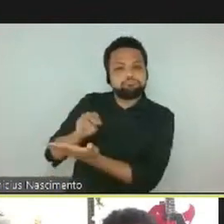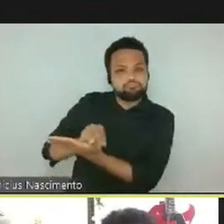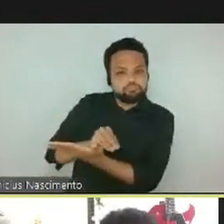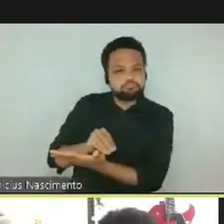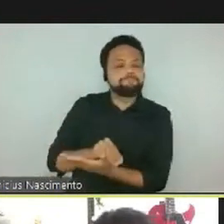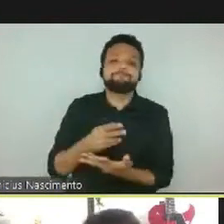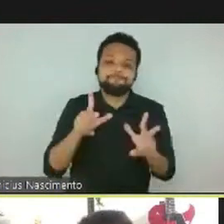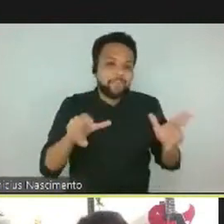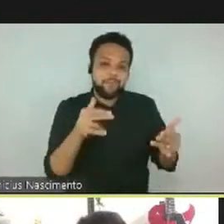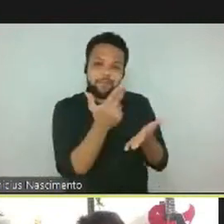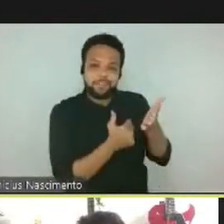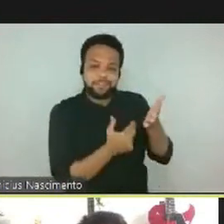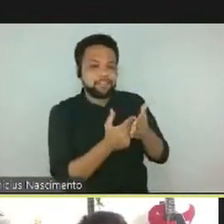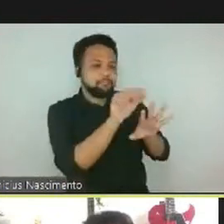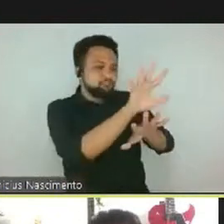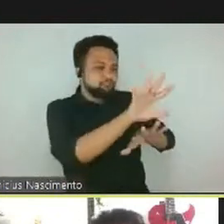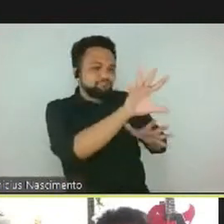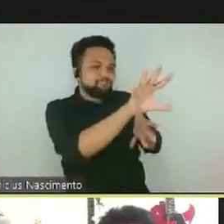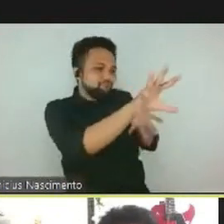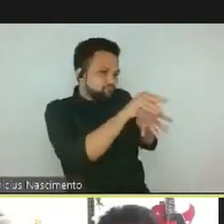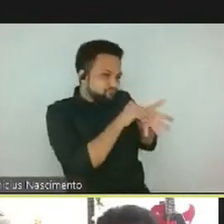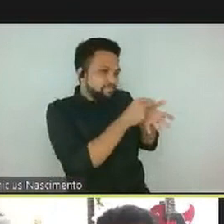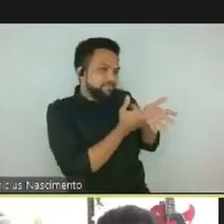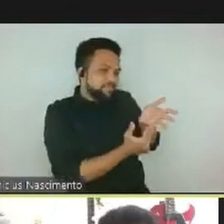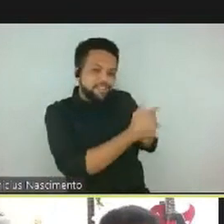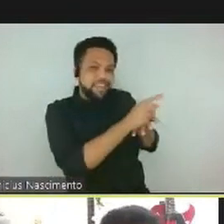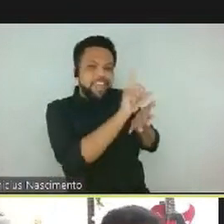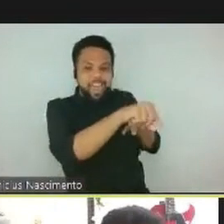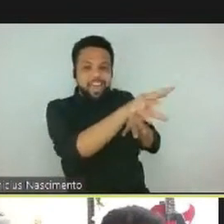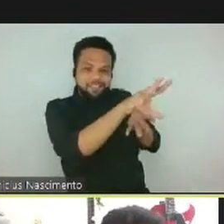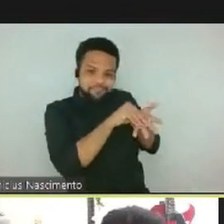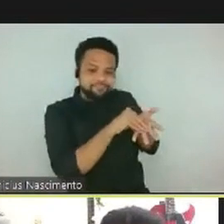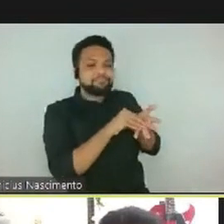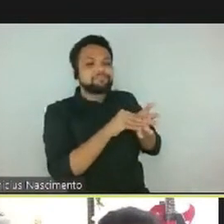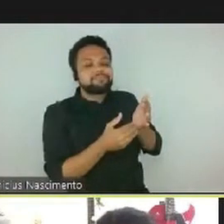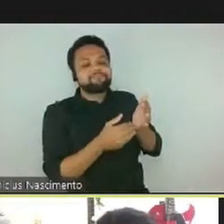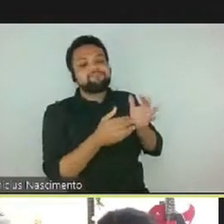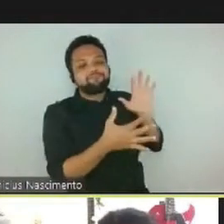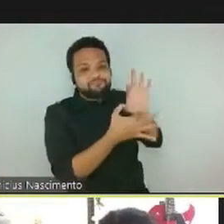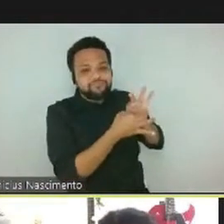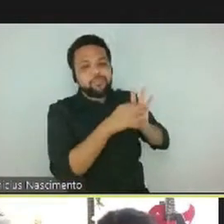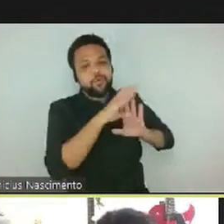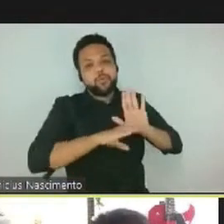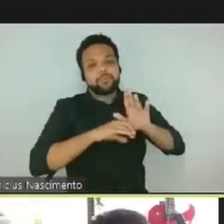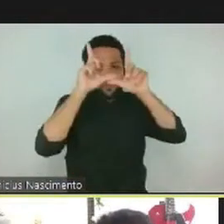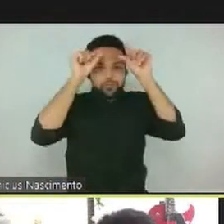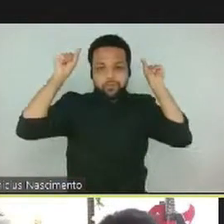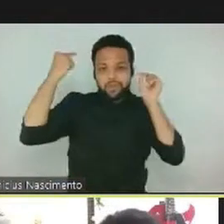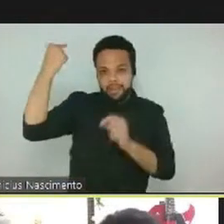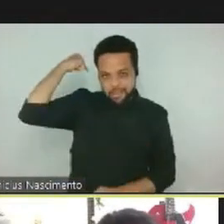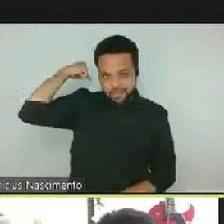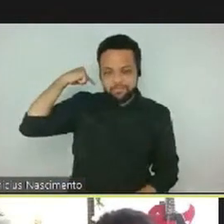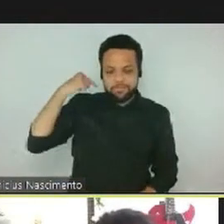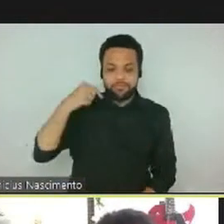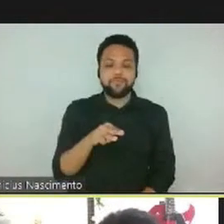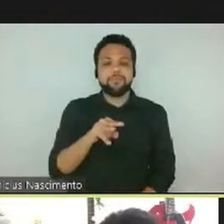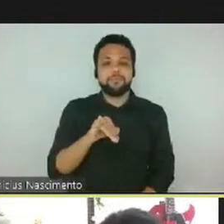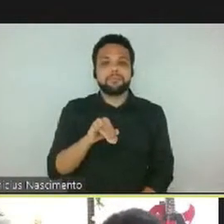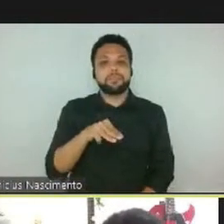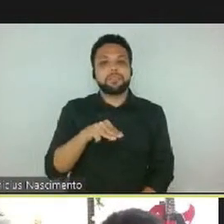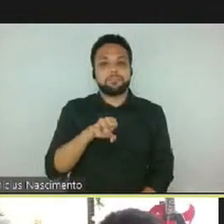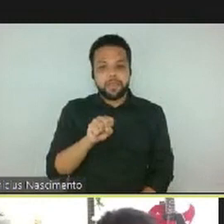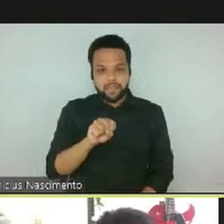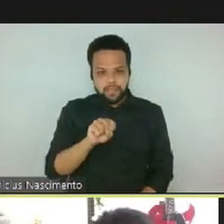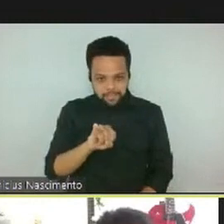Vou para o próximo slide, em que eu trouxe algumas imagens só para a gente